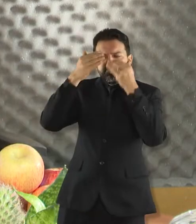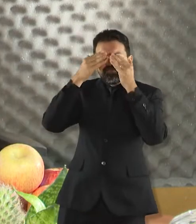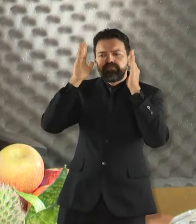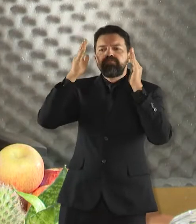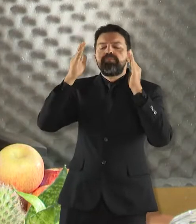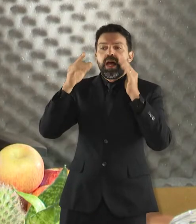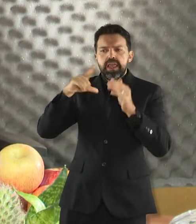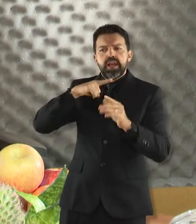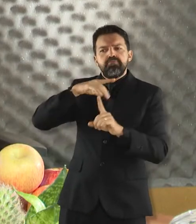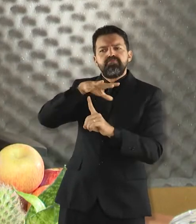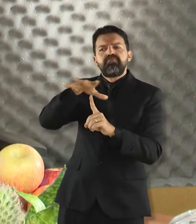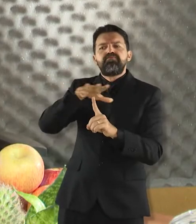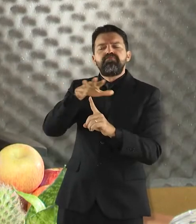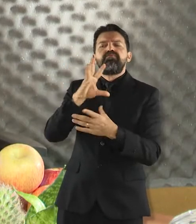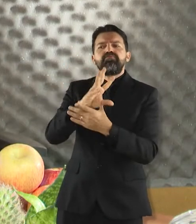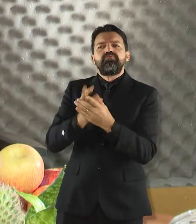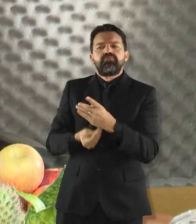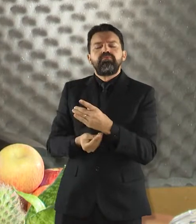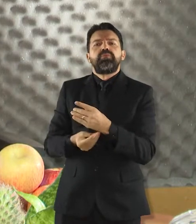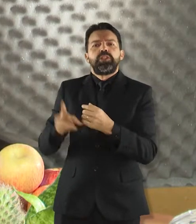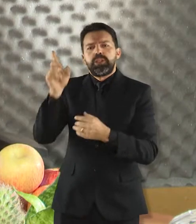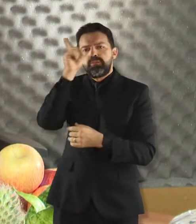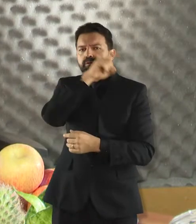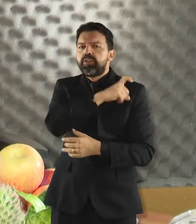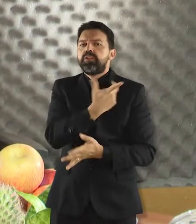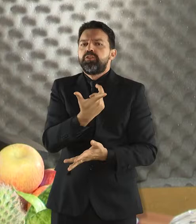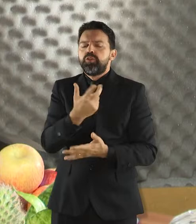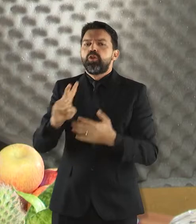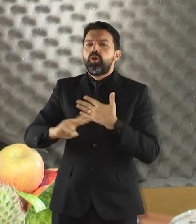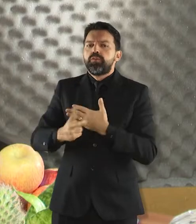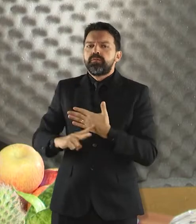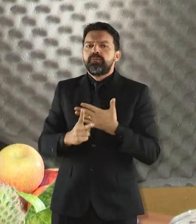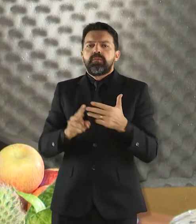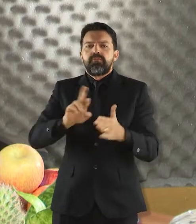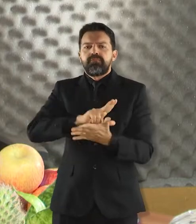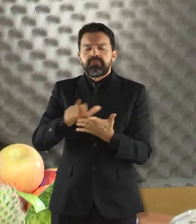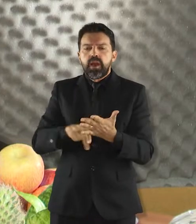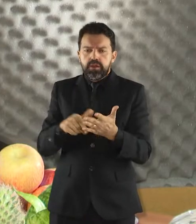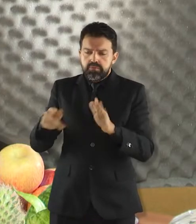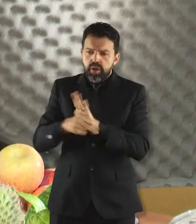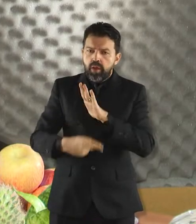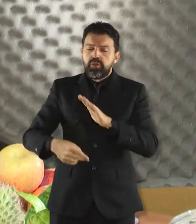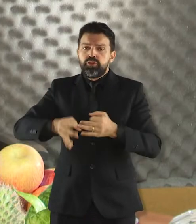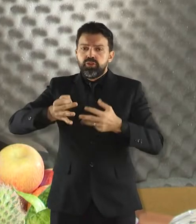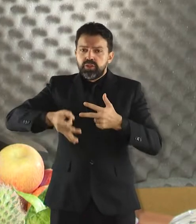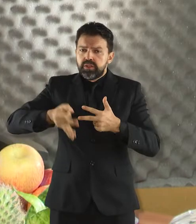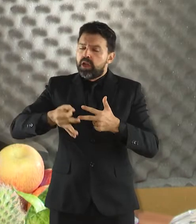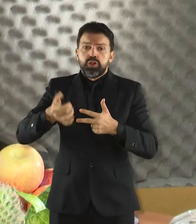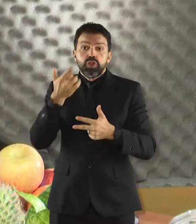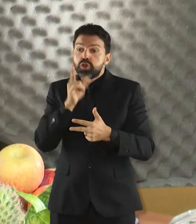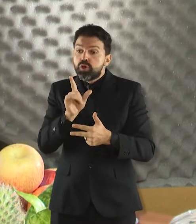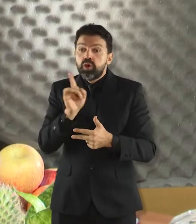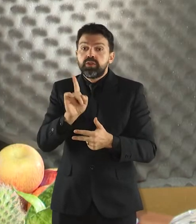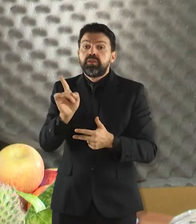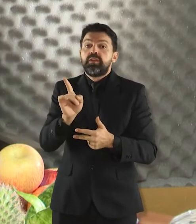tem situações muito difíceis, né? E que às vezes o próprio judiciário não consegue,